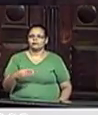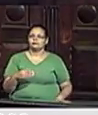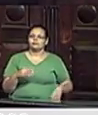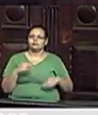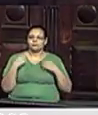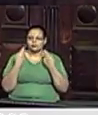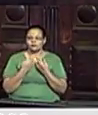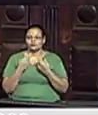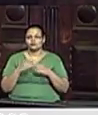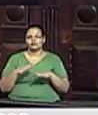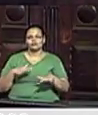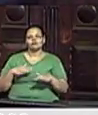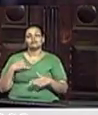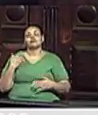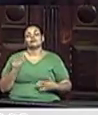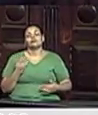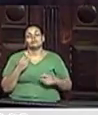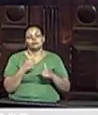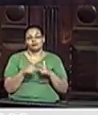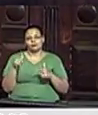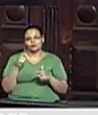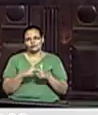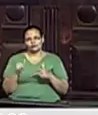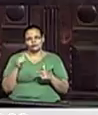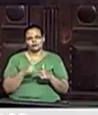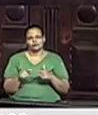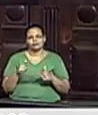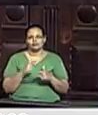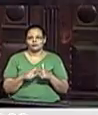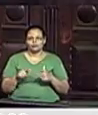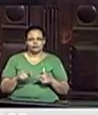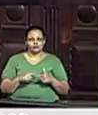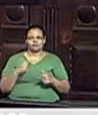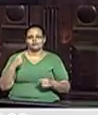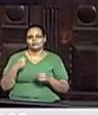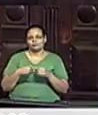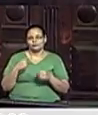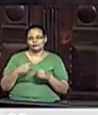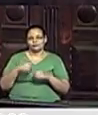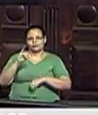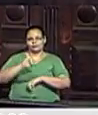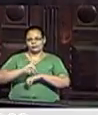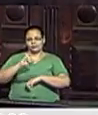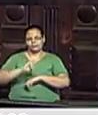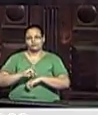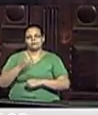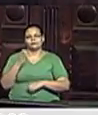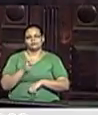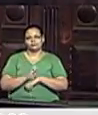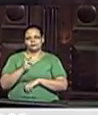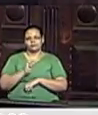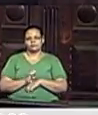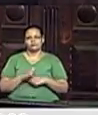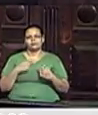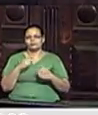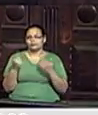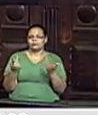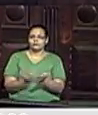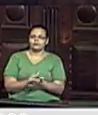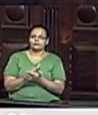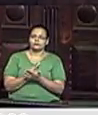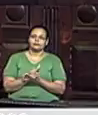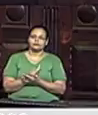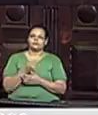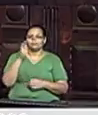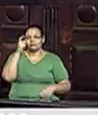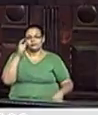esse problema atinge a Baixada Fluminense, esse problema atinge o Leste Fluminense, esse problema atinge a capital do Estado. É preciso entender por que isso está acontecendo e a